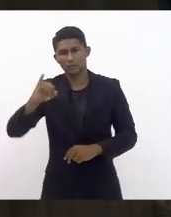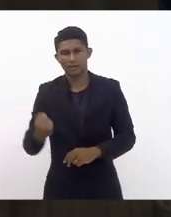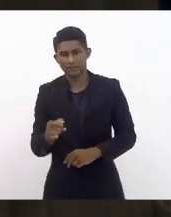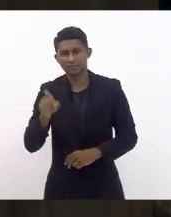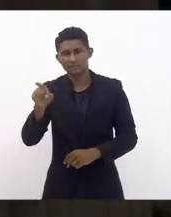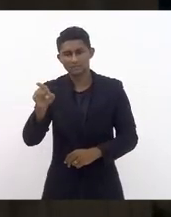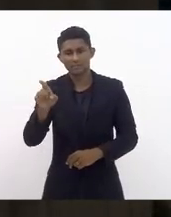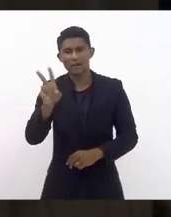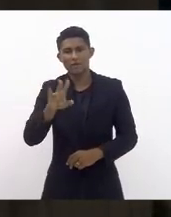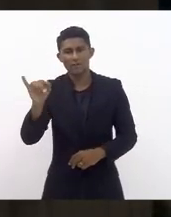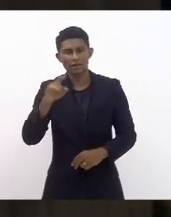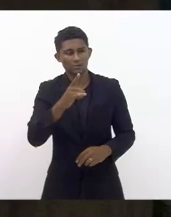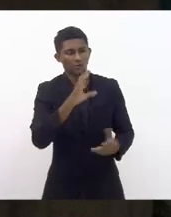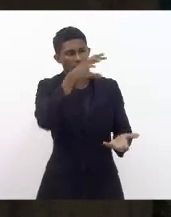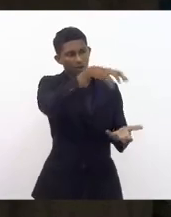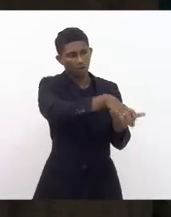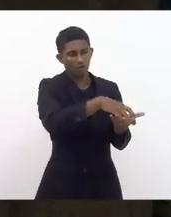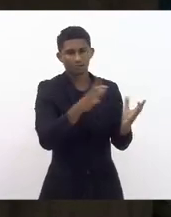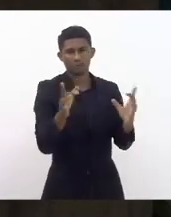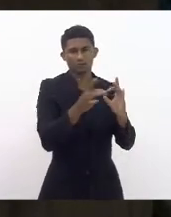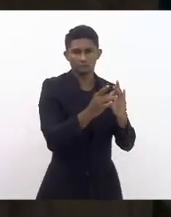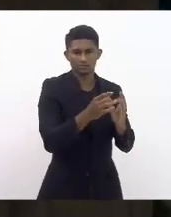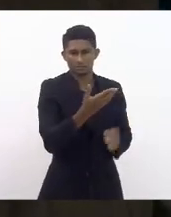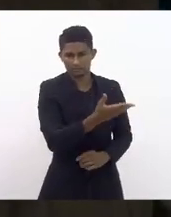parte do